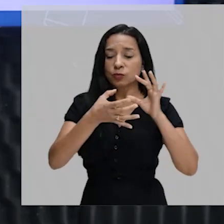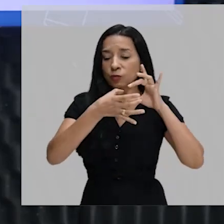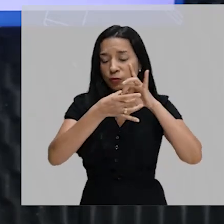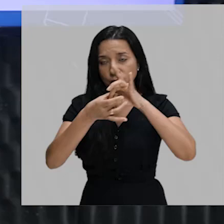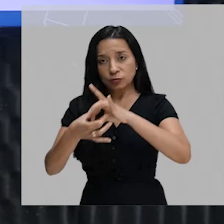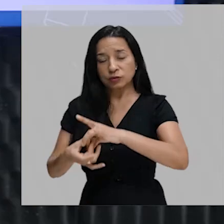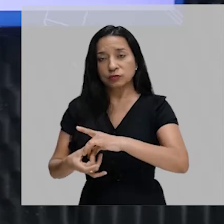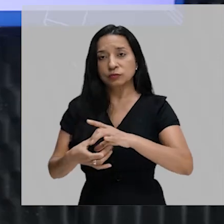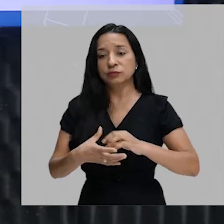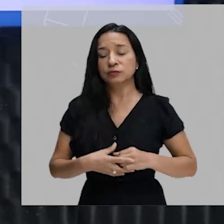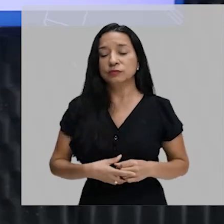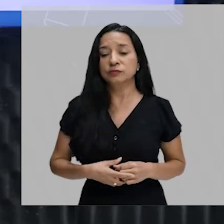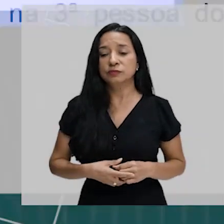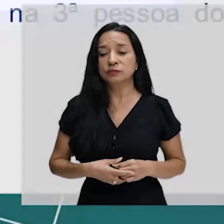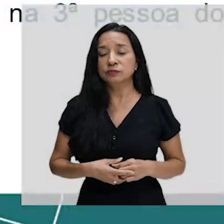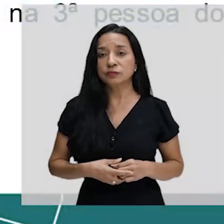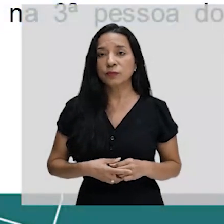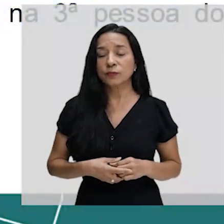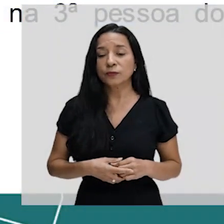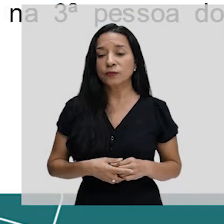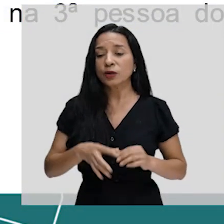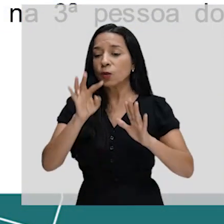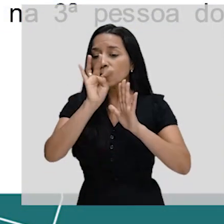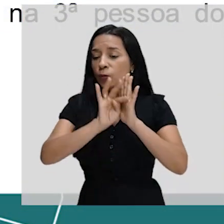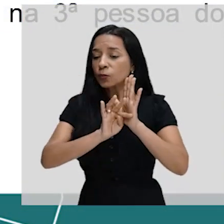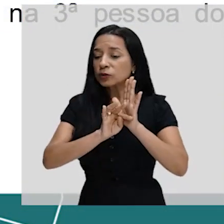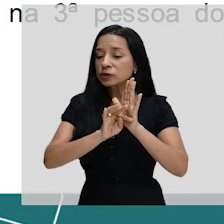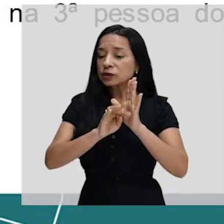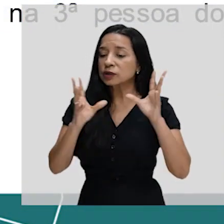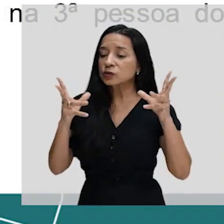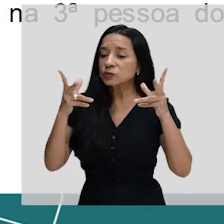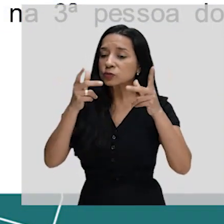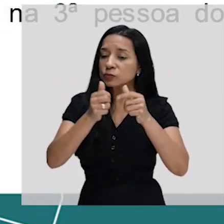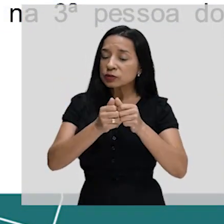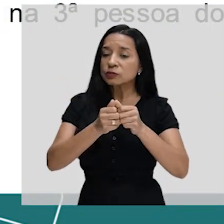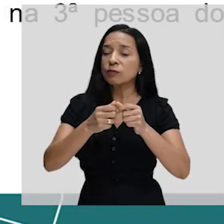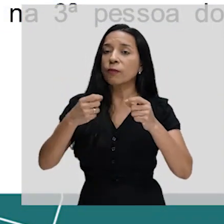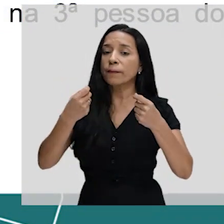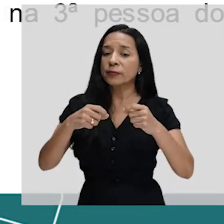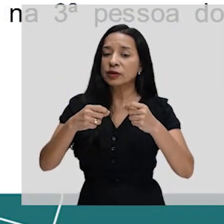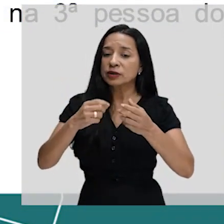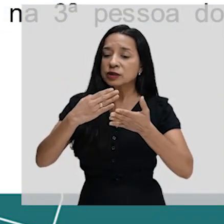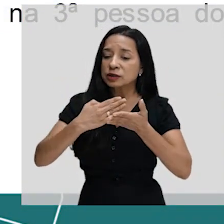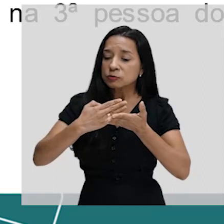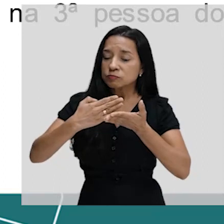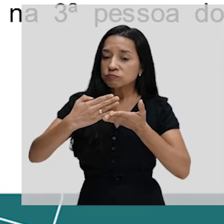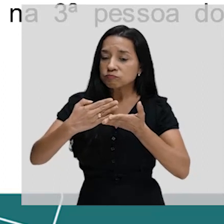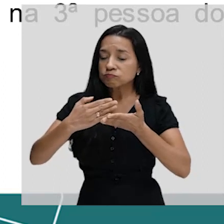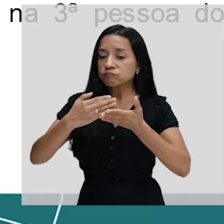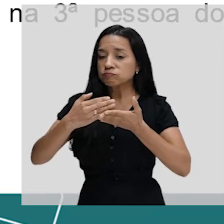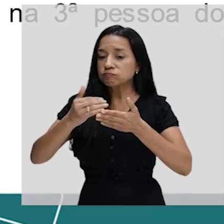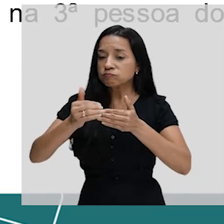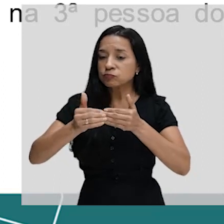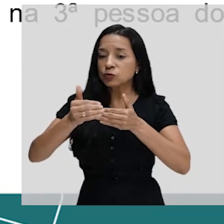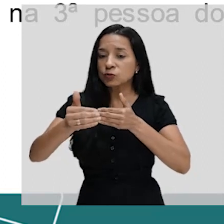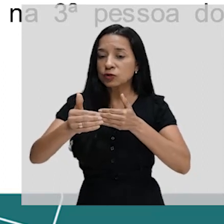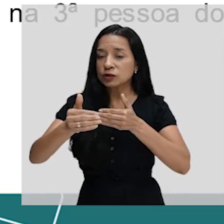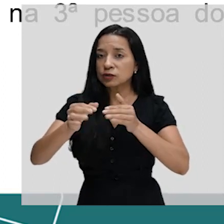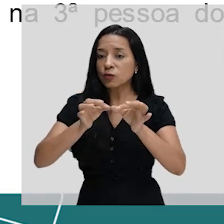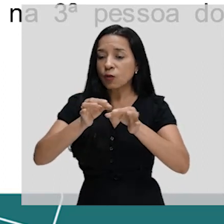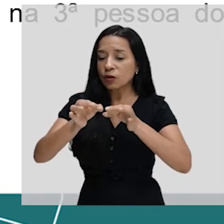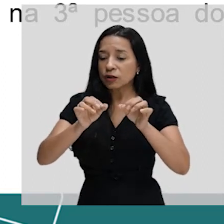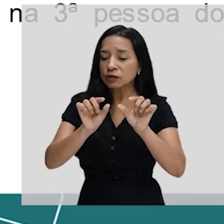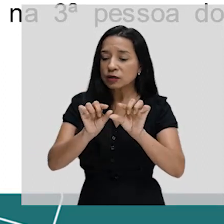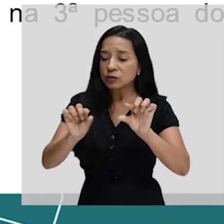contexto. Então, o texto do resumo deve ser corrido, formado por frases